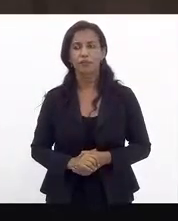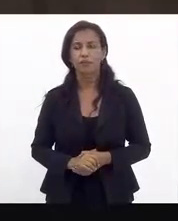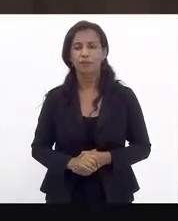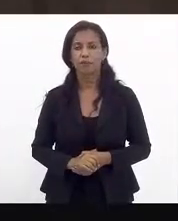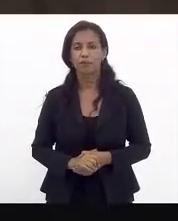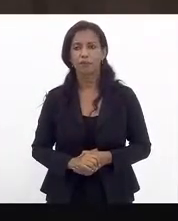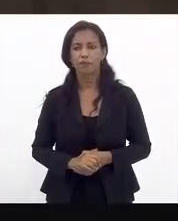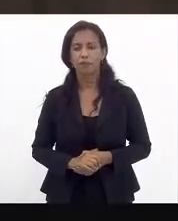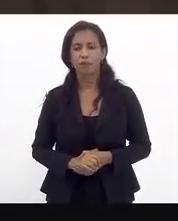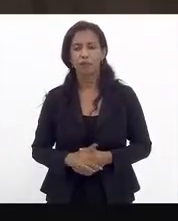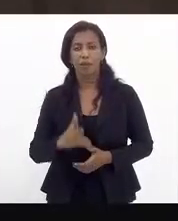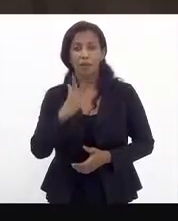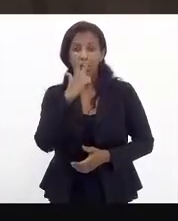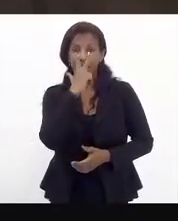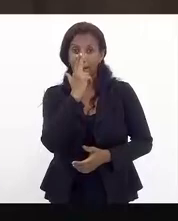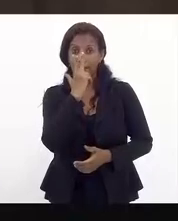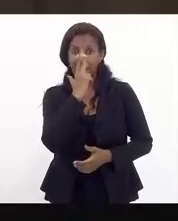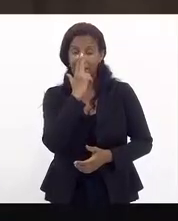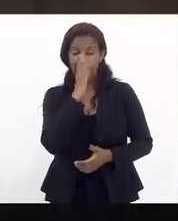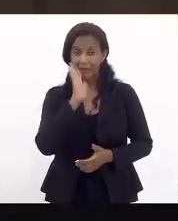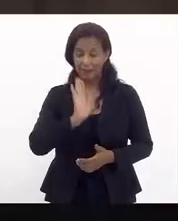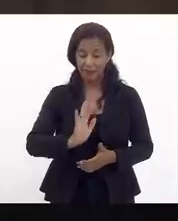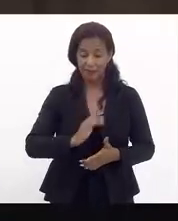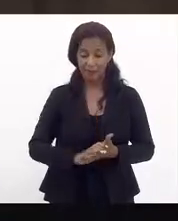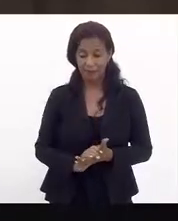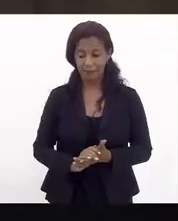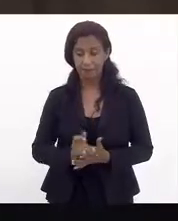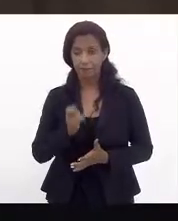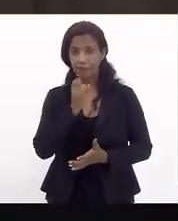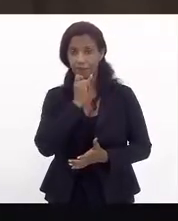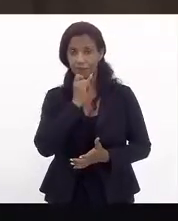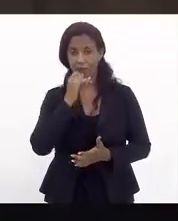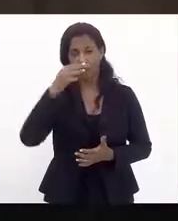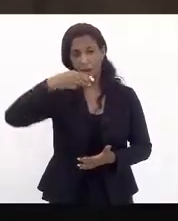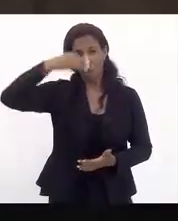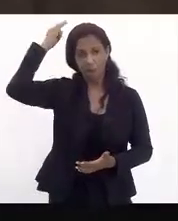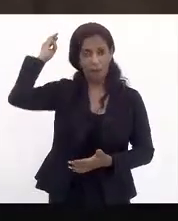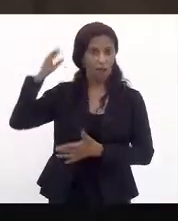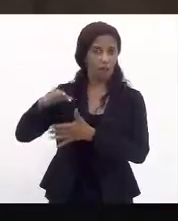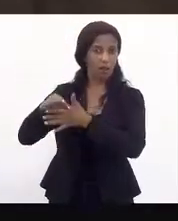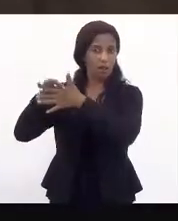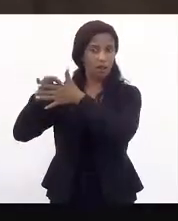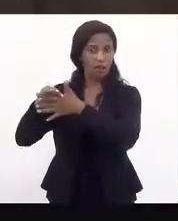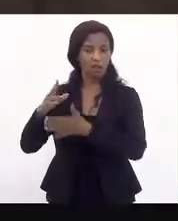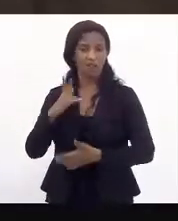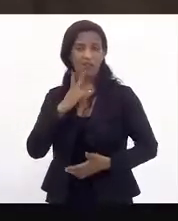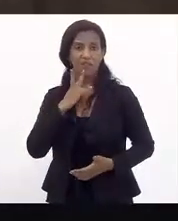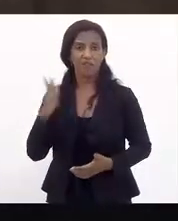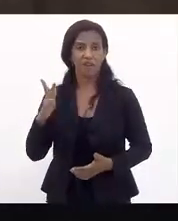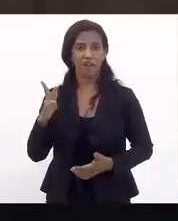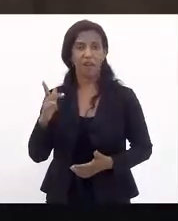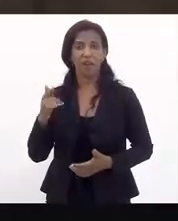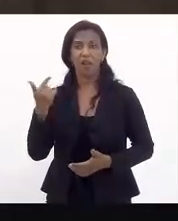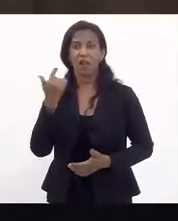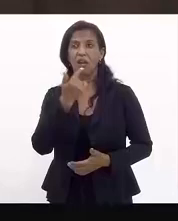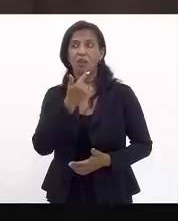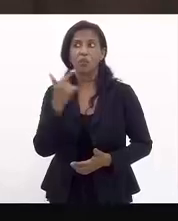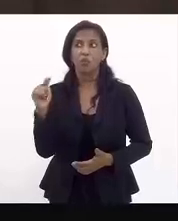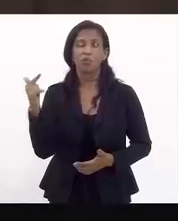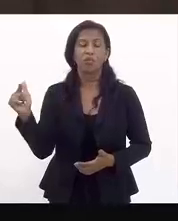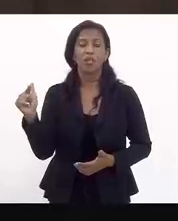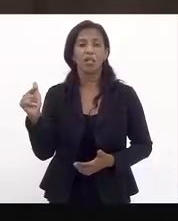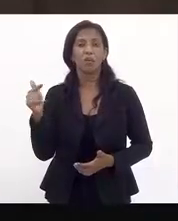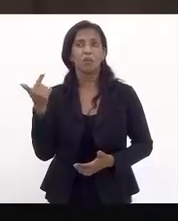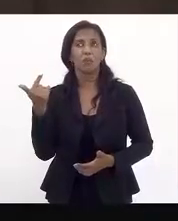e o chuveiro no molhado desculpa a expressão quando o deputado Márcio Pacheco Lira tô vendo coloca que não acho que ele tem que tive nenhuma do